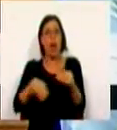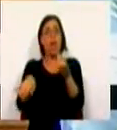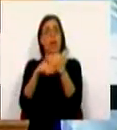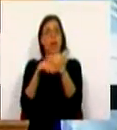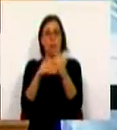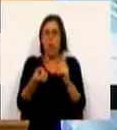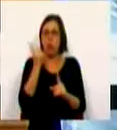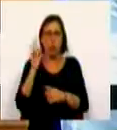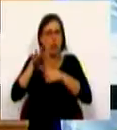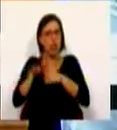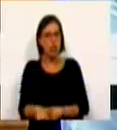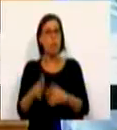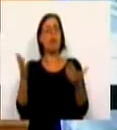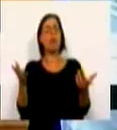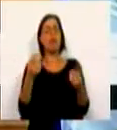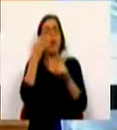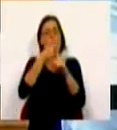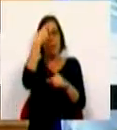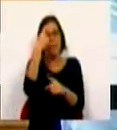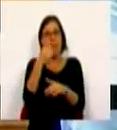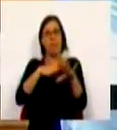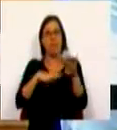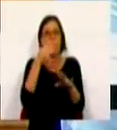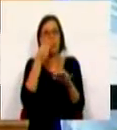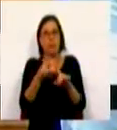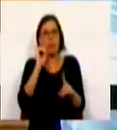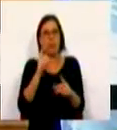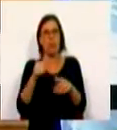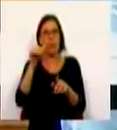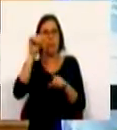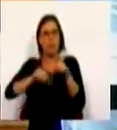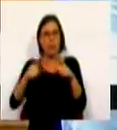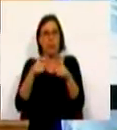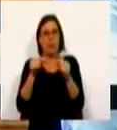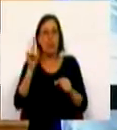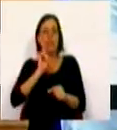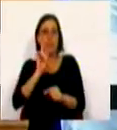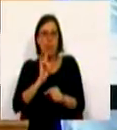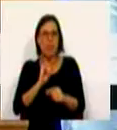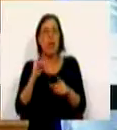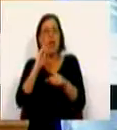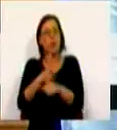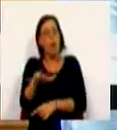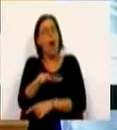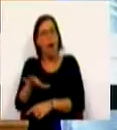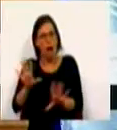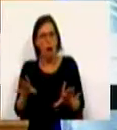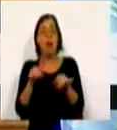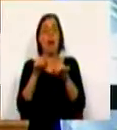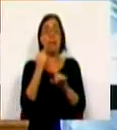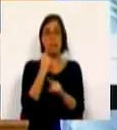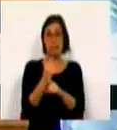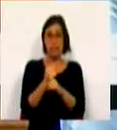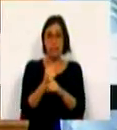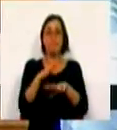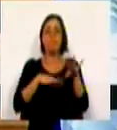igualdade e não discriminação, o combate a práticas nefastas como a mutilação genital feminina, entre outras áreas, enquanto instrumentos